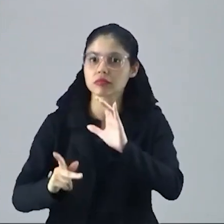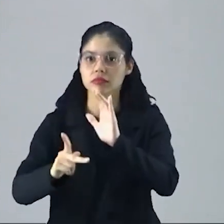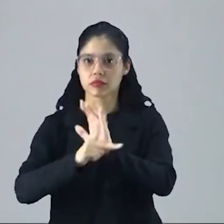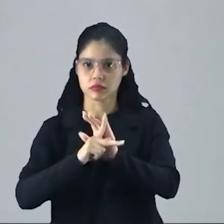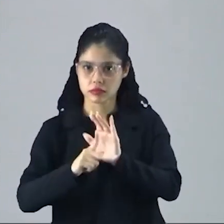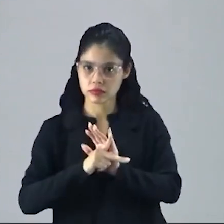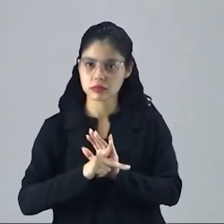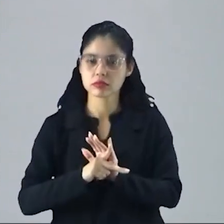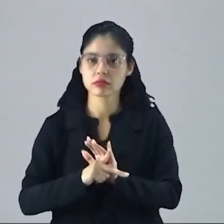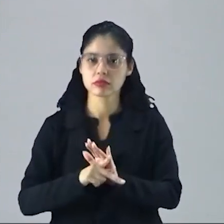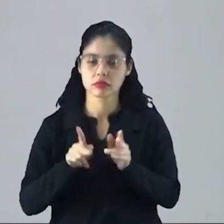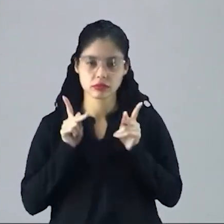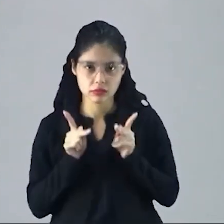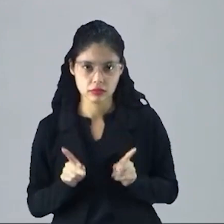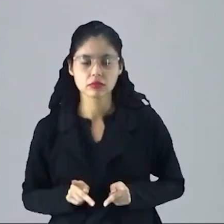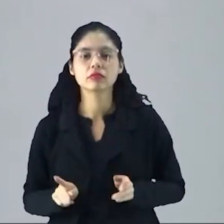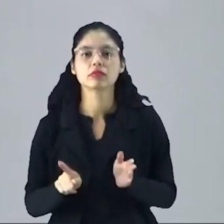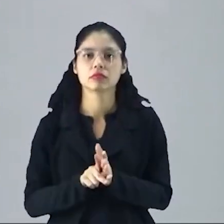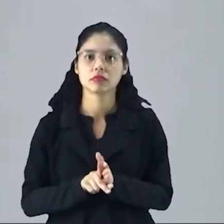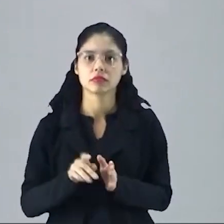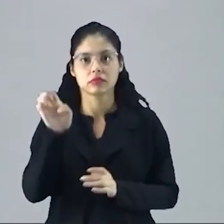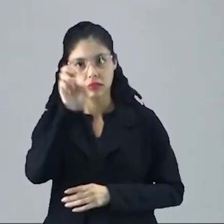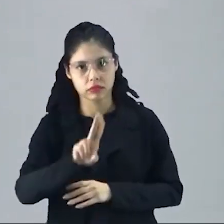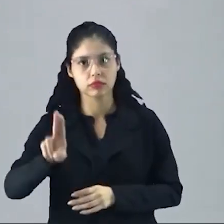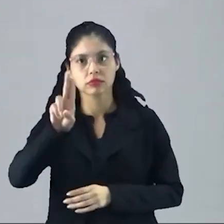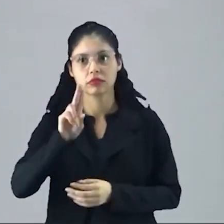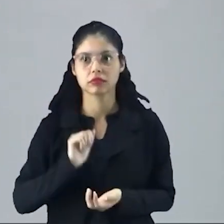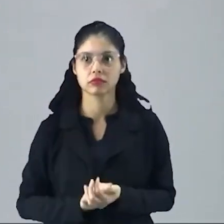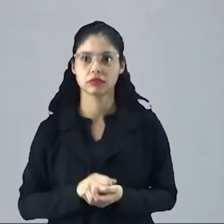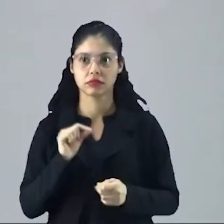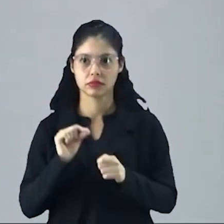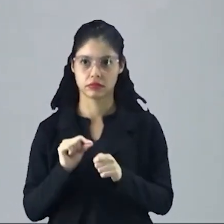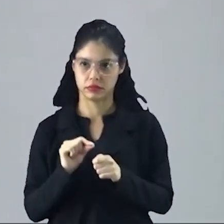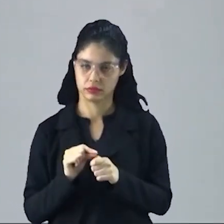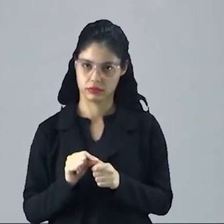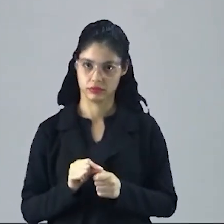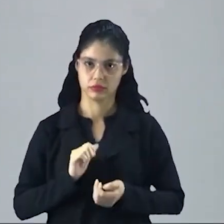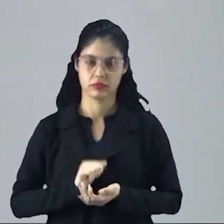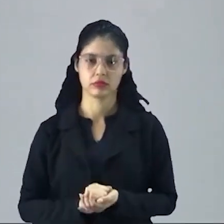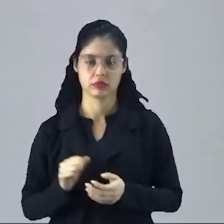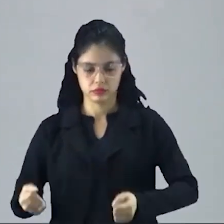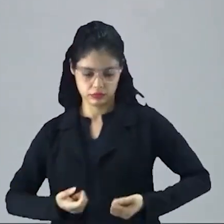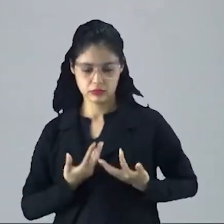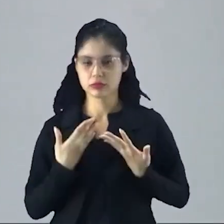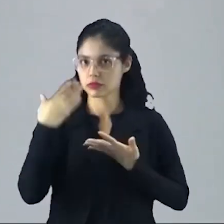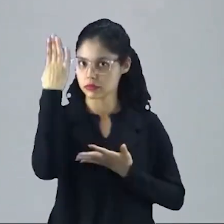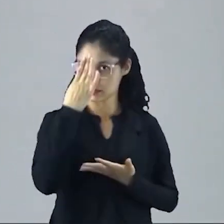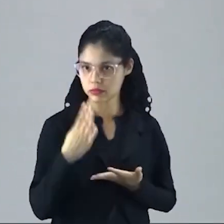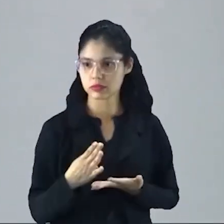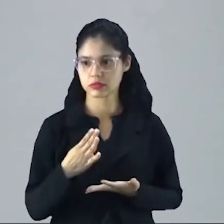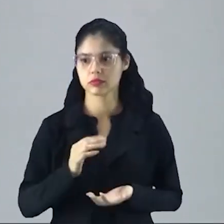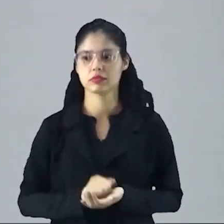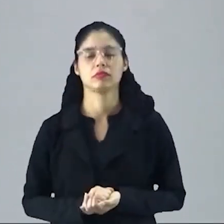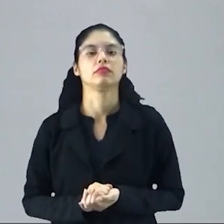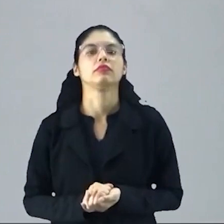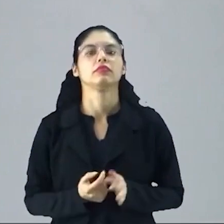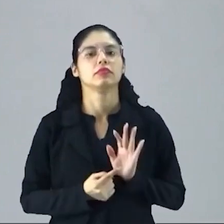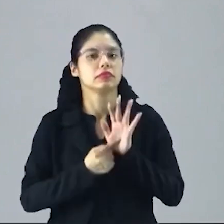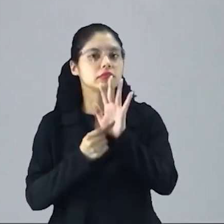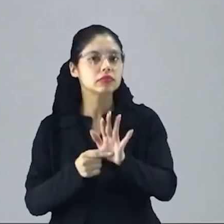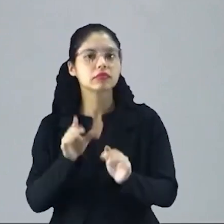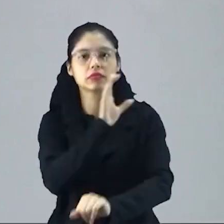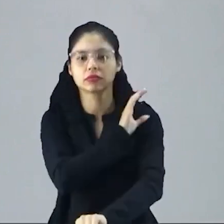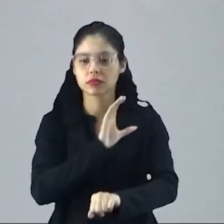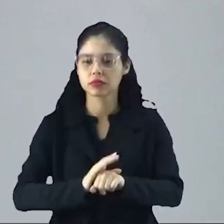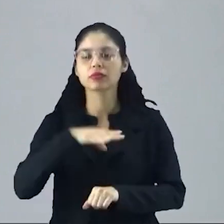características formais que eles aprenderam na Europa, só que eles vão dar agora um ânimo brasileiro. Vão mostrar